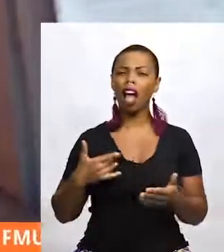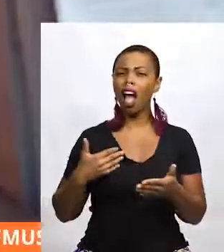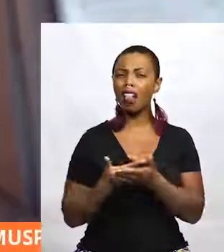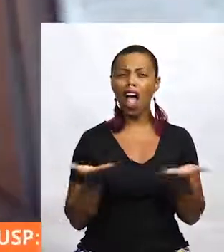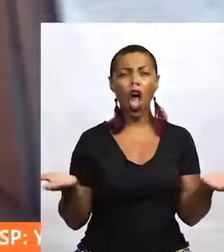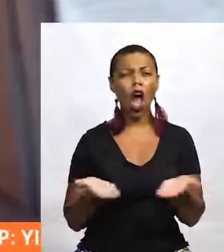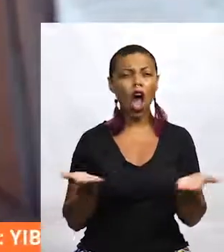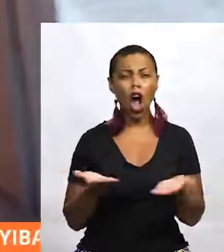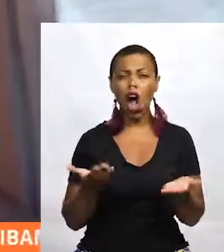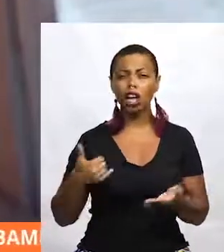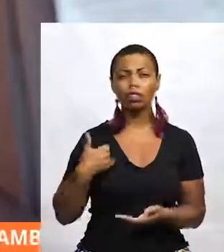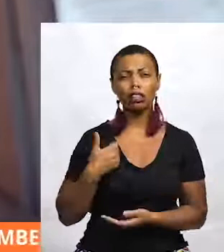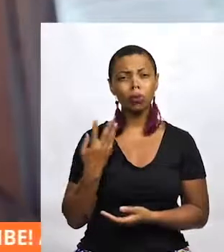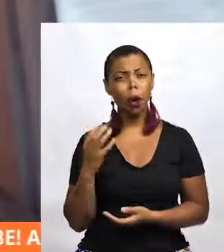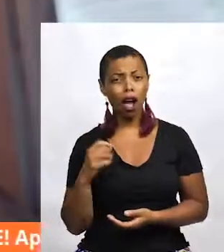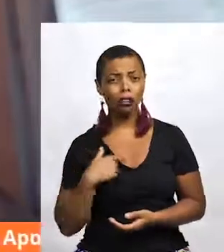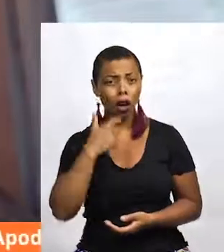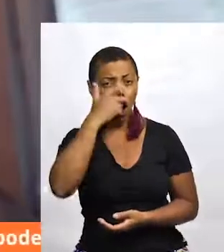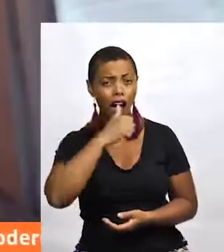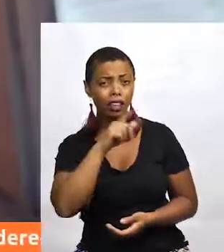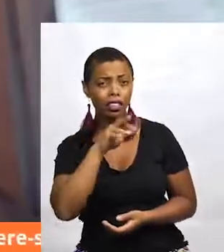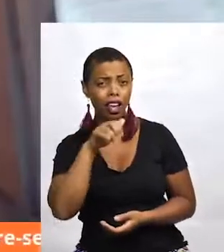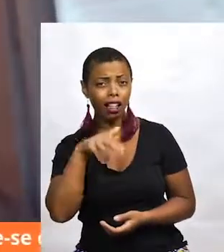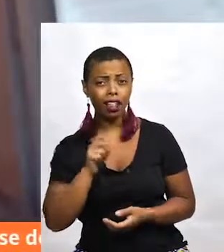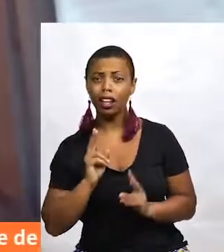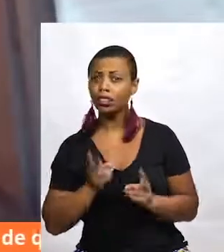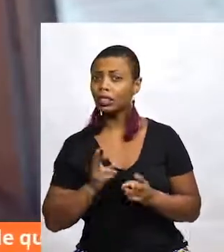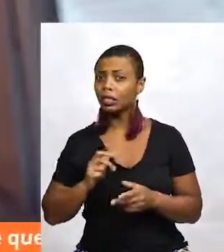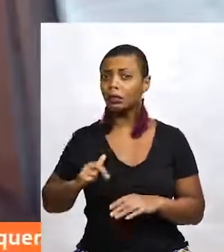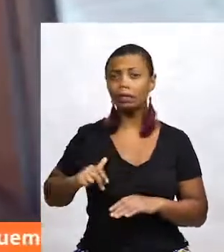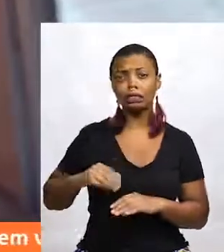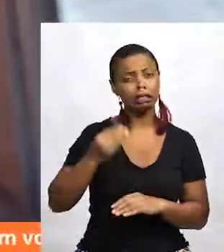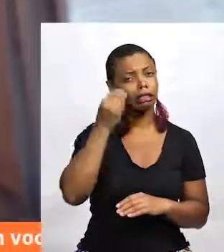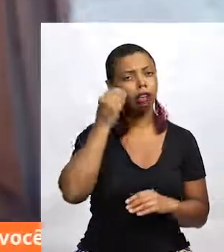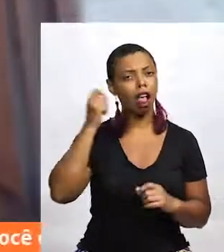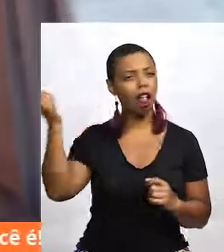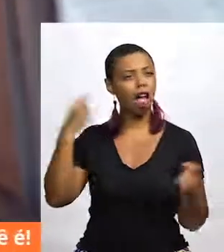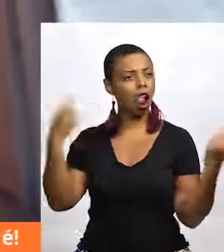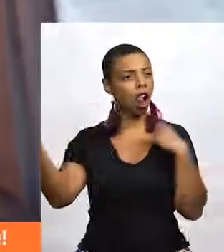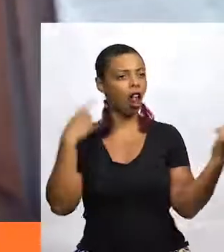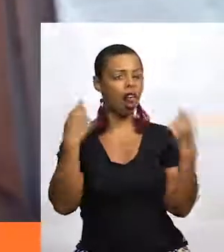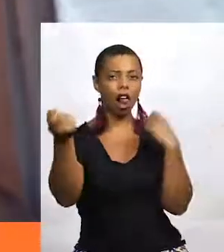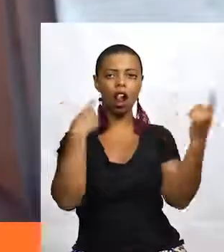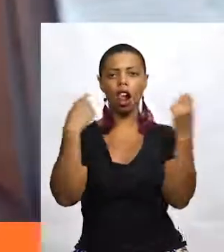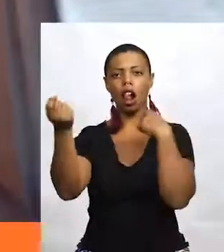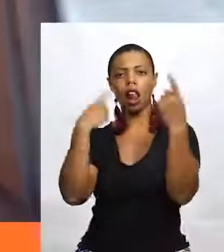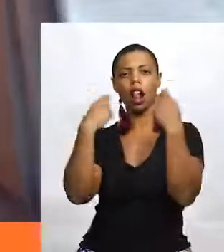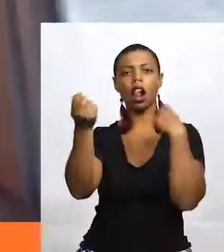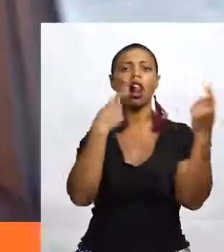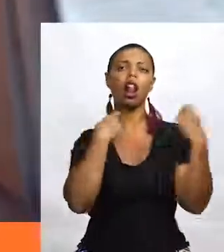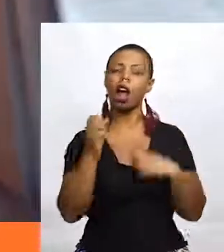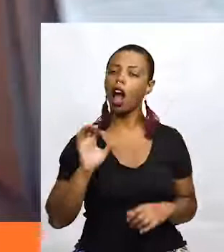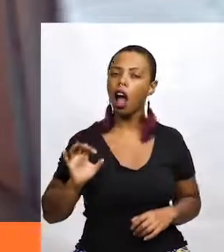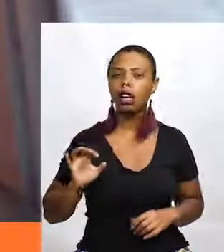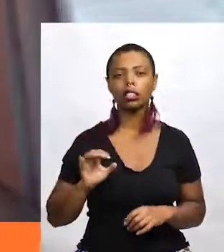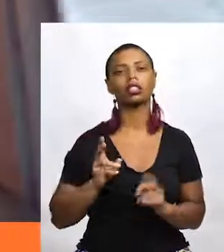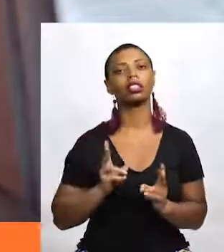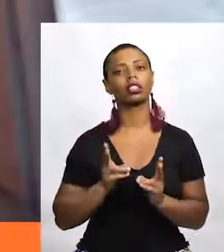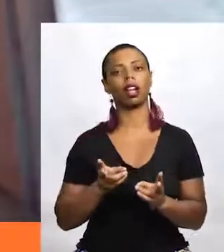pedrada nas asas toda vez que eu tento alçar voo. Rita também sabe do que eu estou falando. A gente toma pedrada nas asas. E aí,